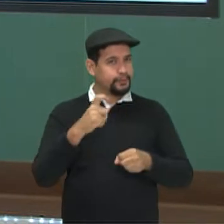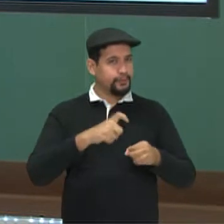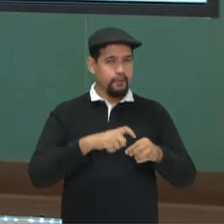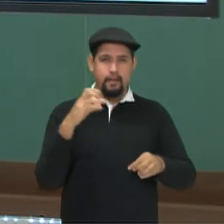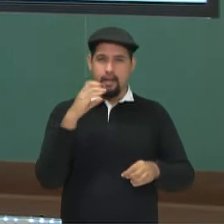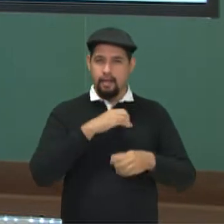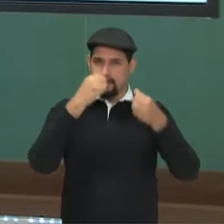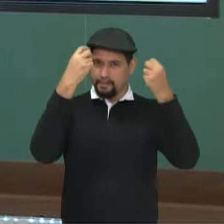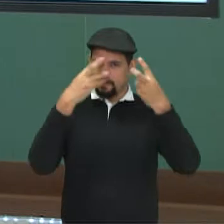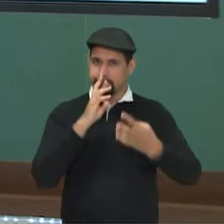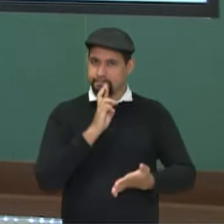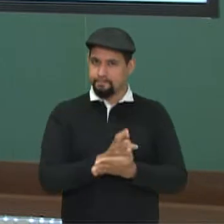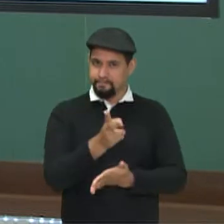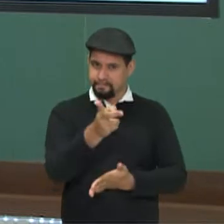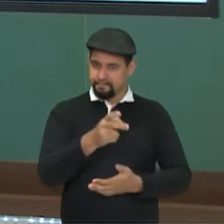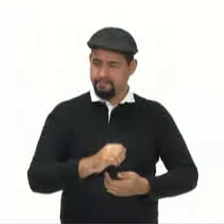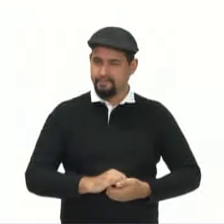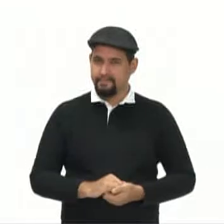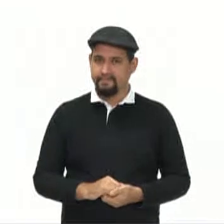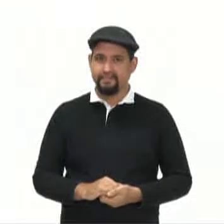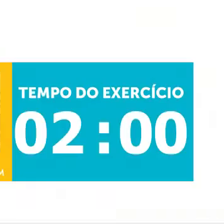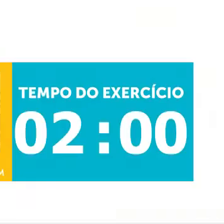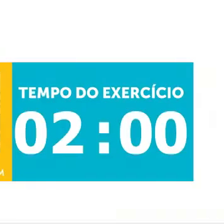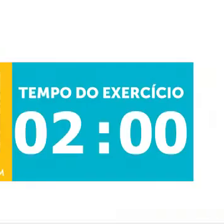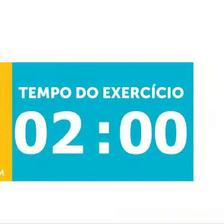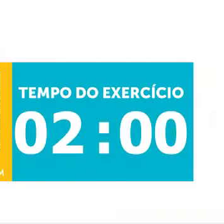já comentando essa resposta com você.